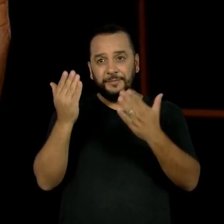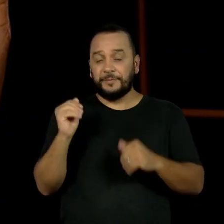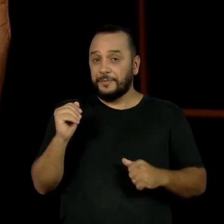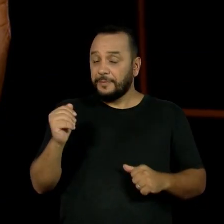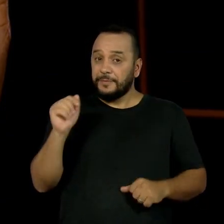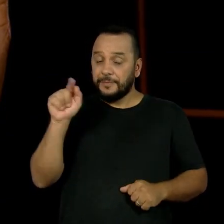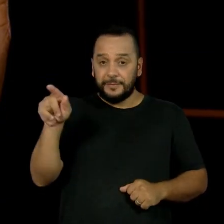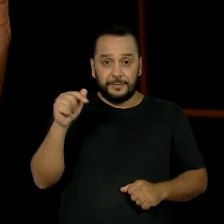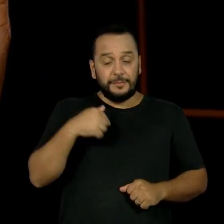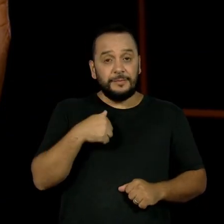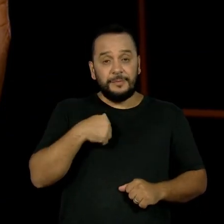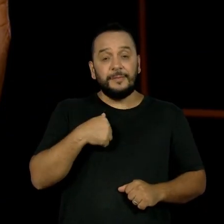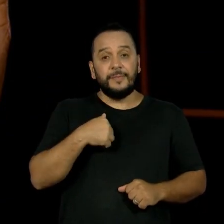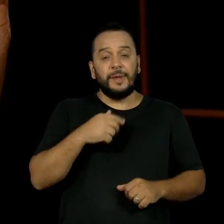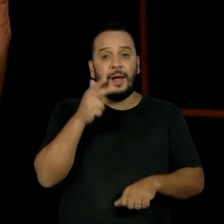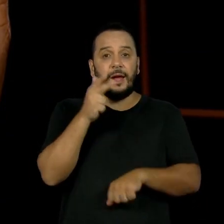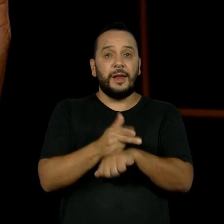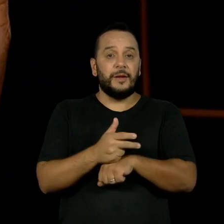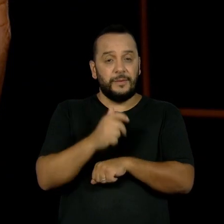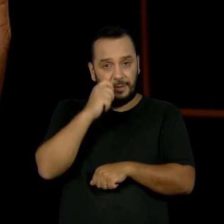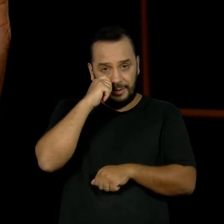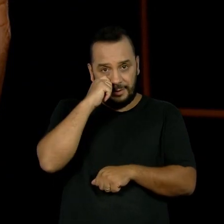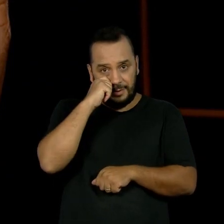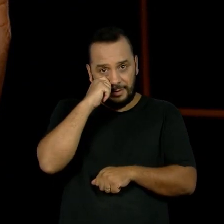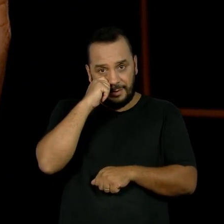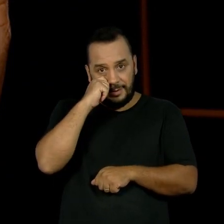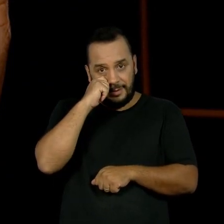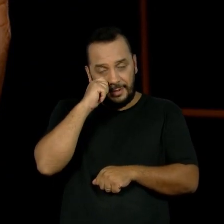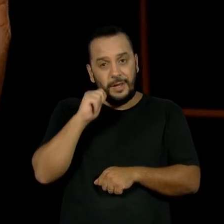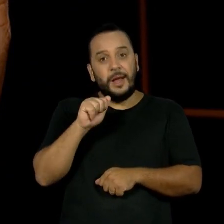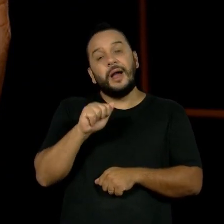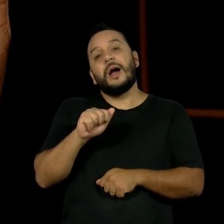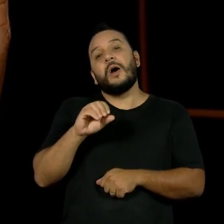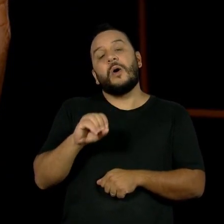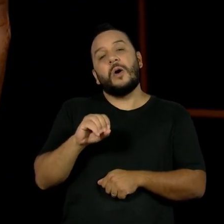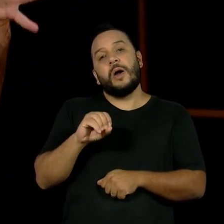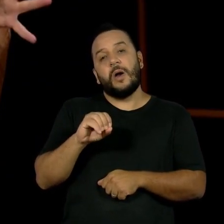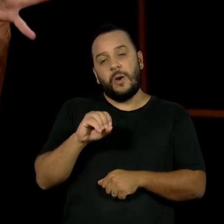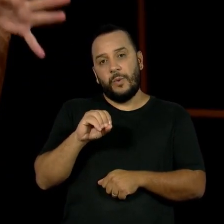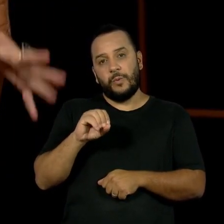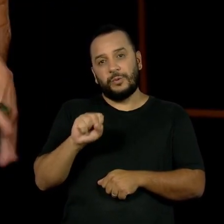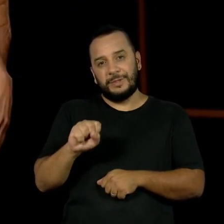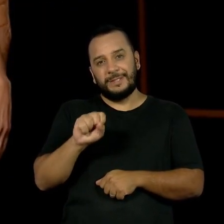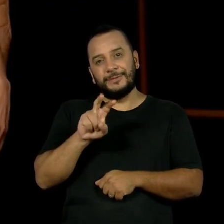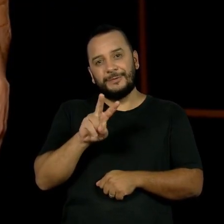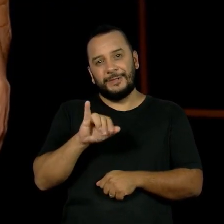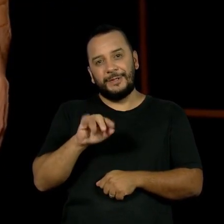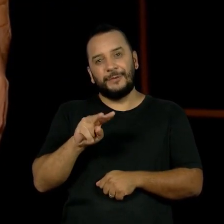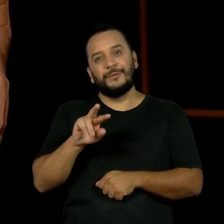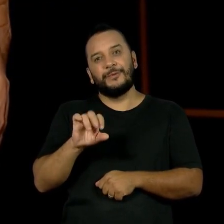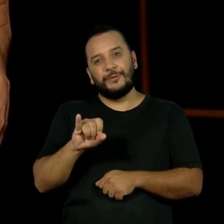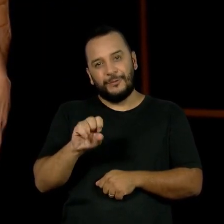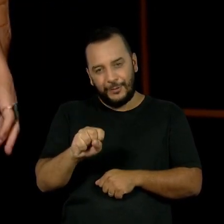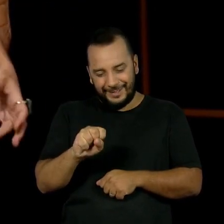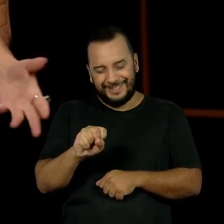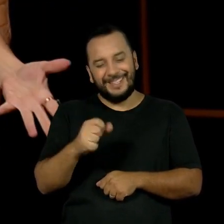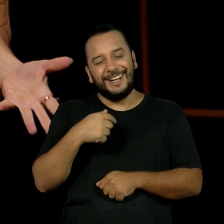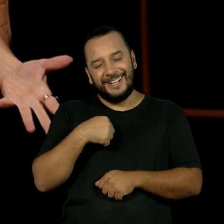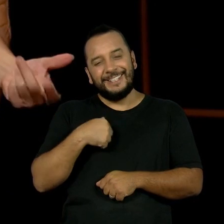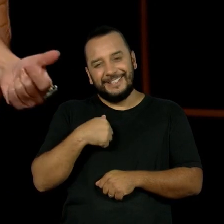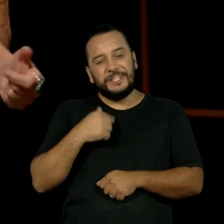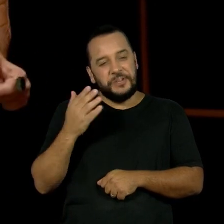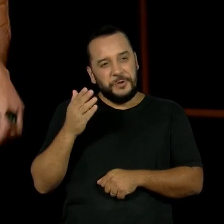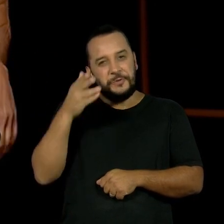foi gravar ao vivo, que é o Aos Vivos. Eu falei, agora eu arranjei um jeito, fui assistir o Chico. Falei,